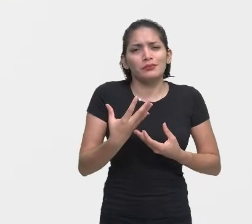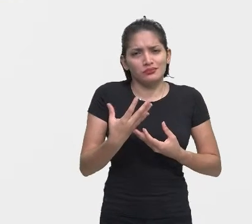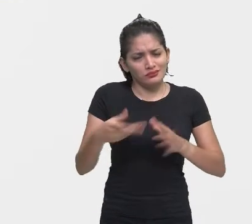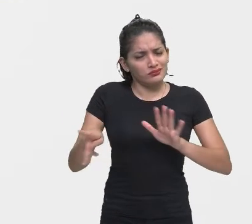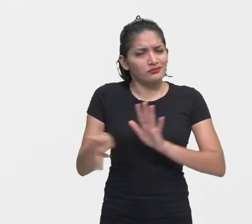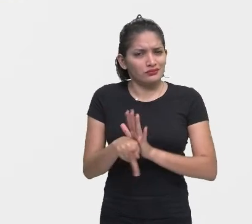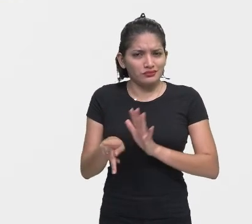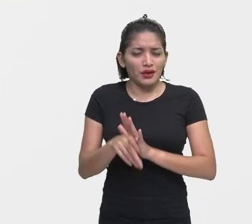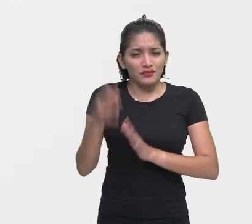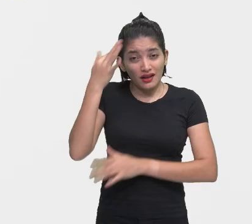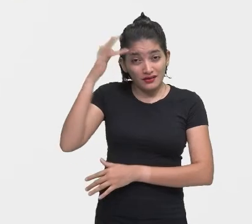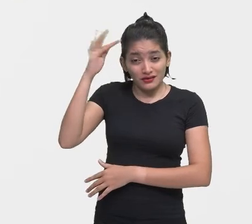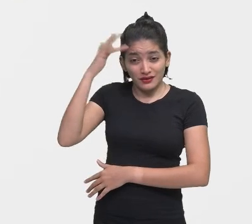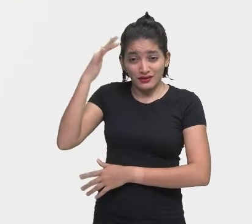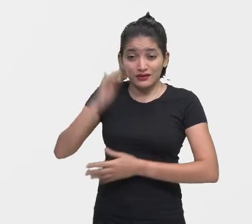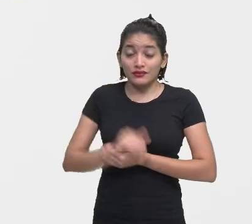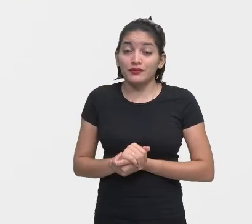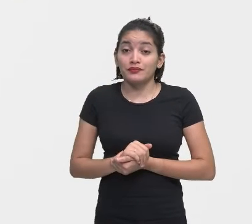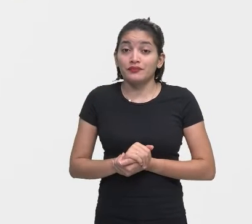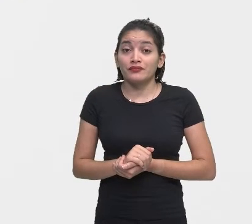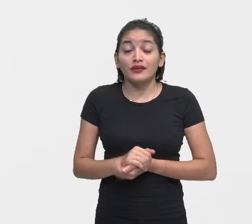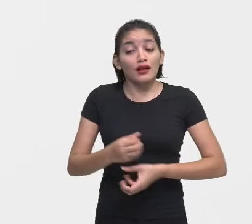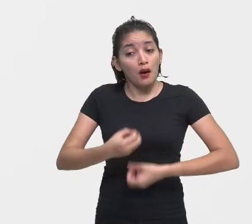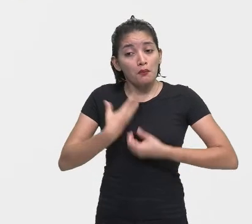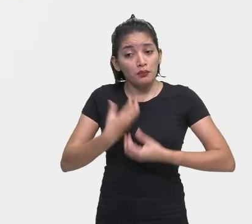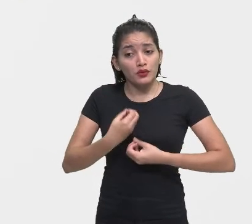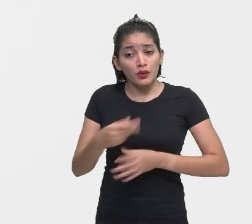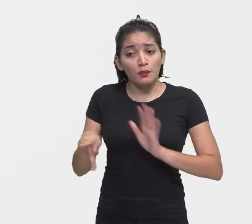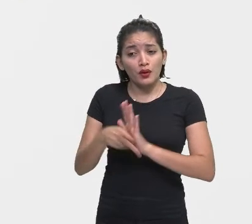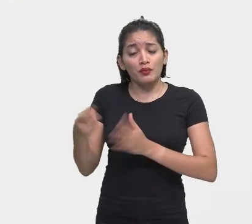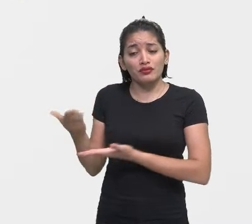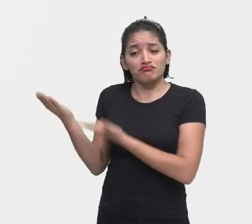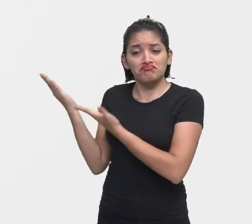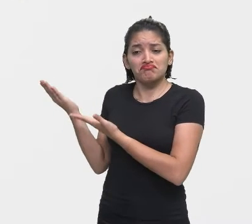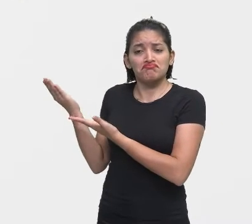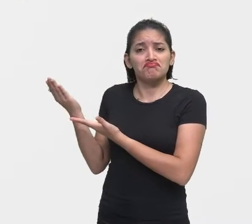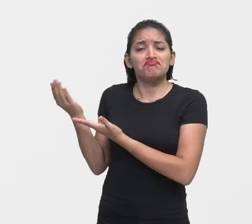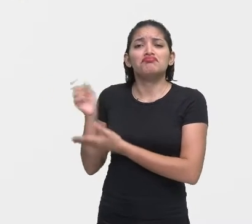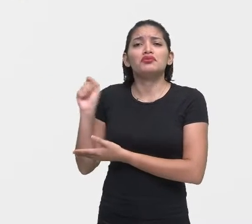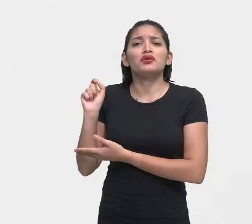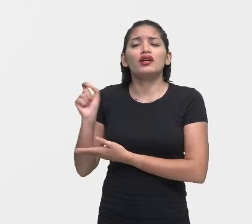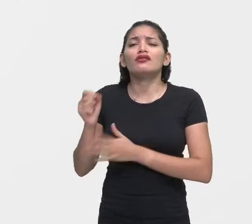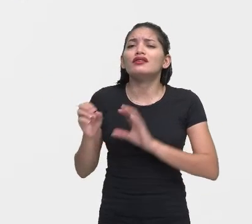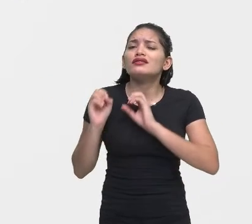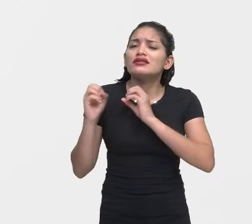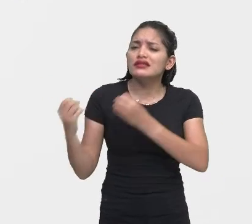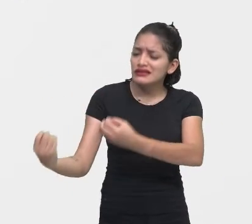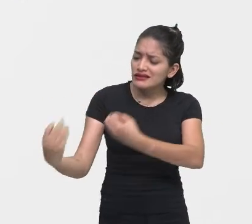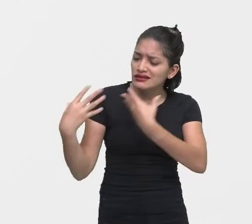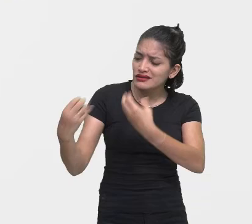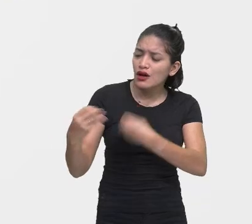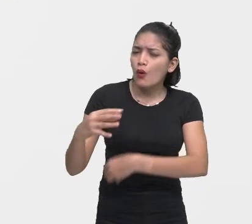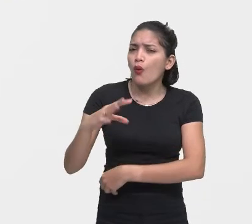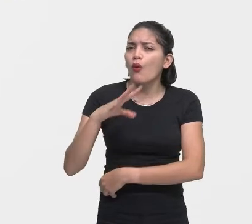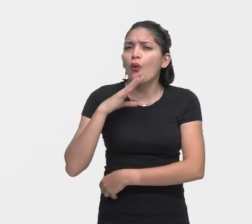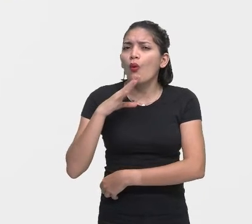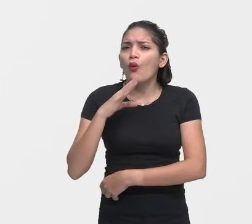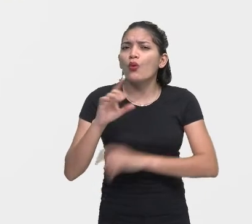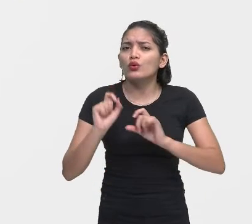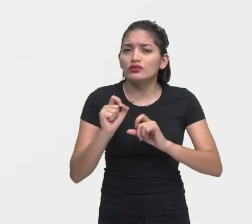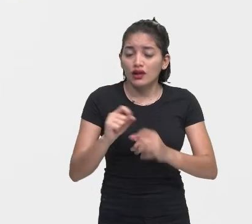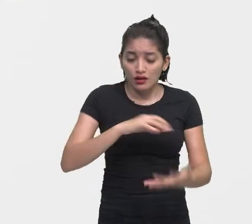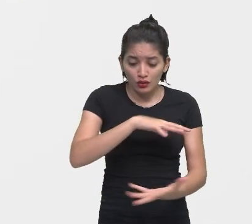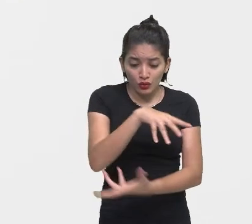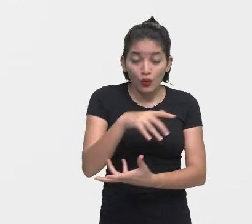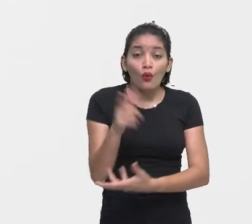poeta-filósofo. Então, a poesia deste heterônimo vai ensinar que o verdadeiro conhecimento do mundo é